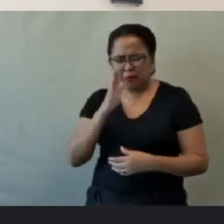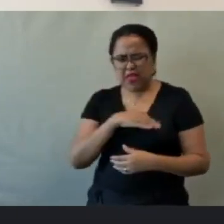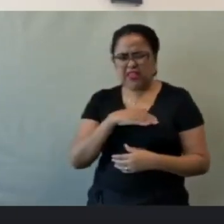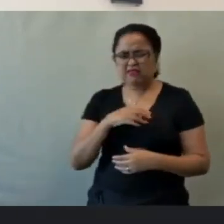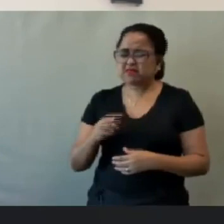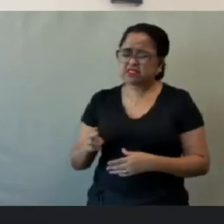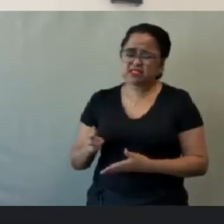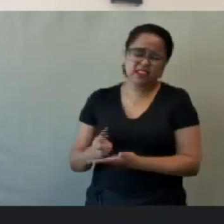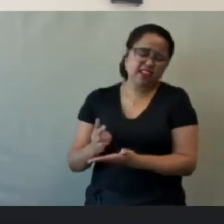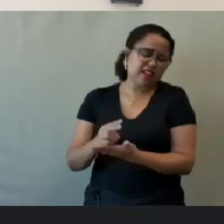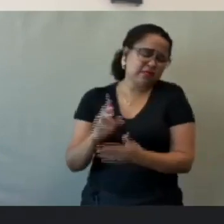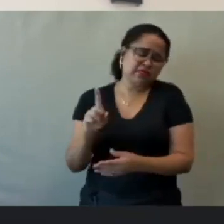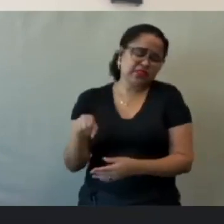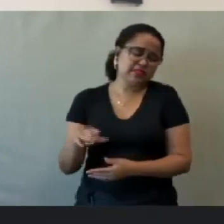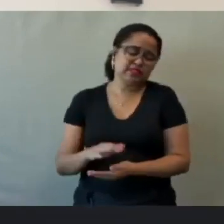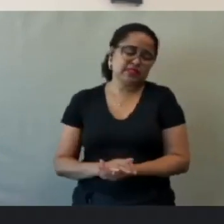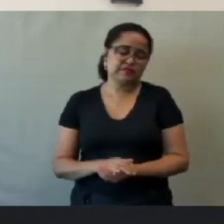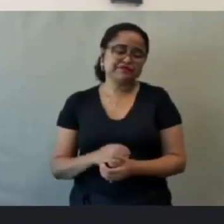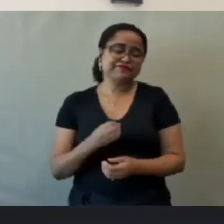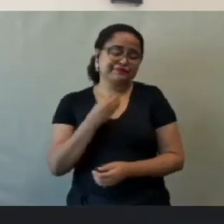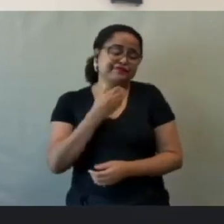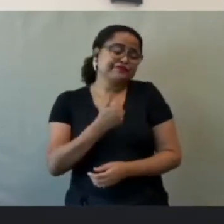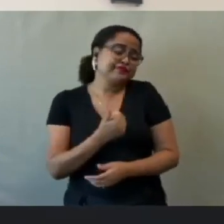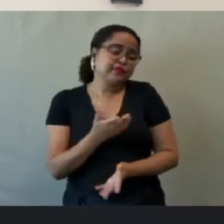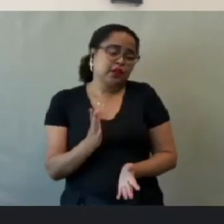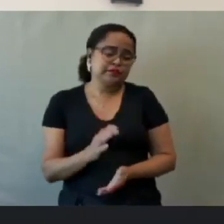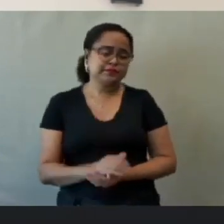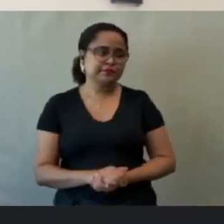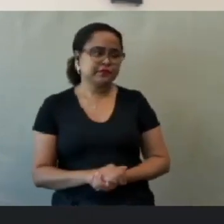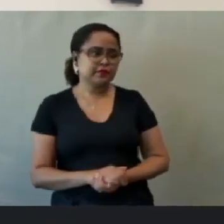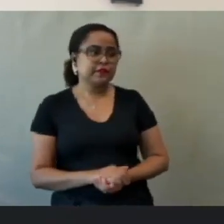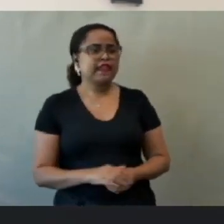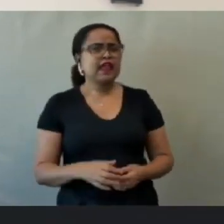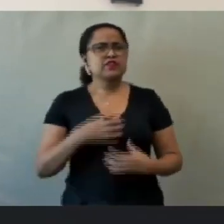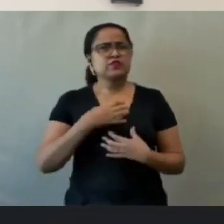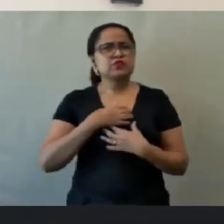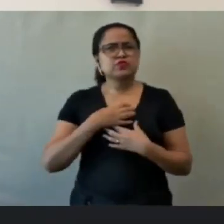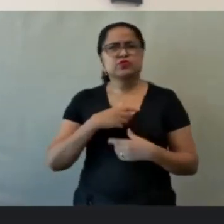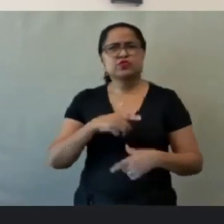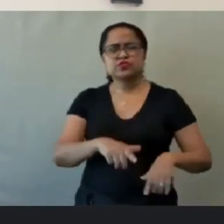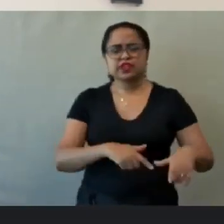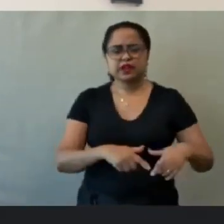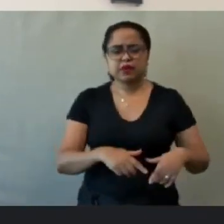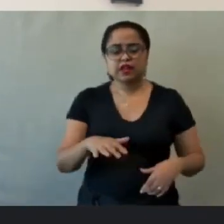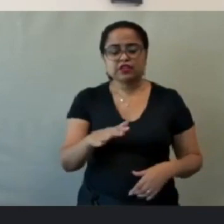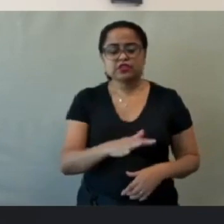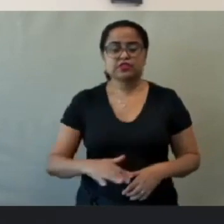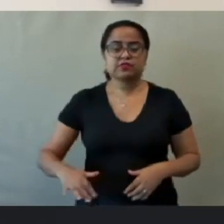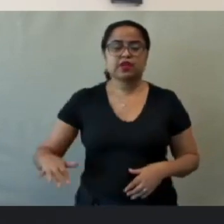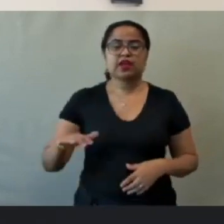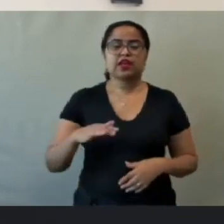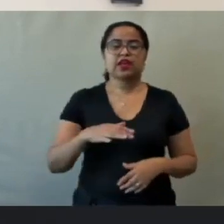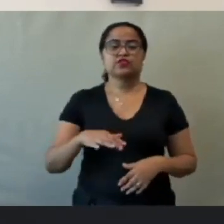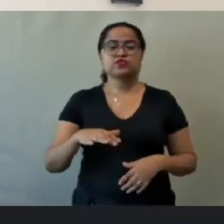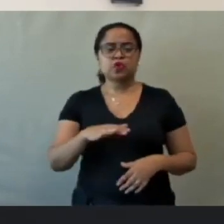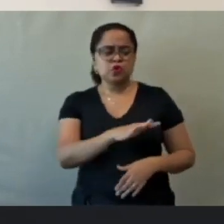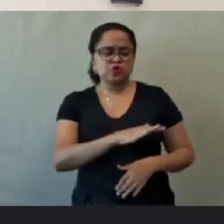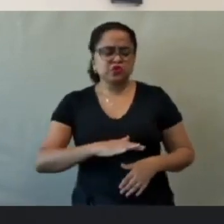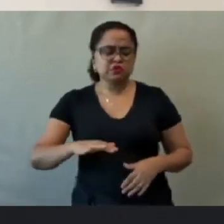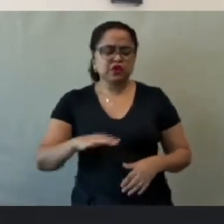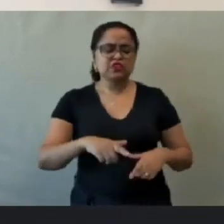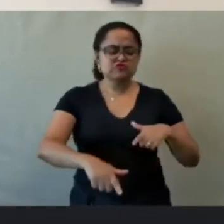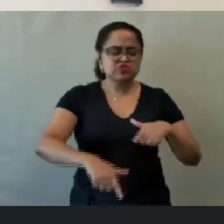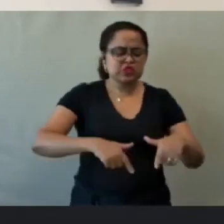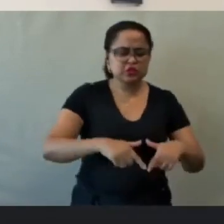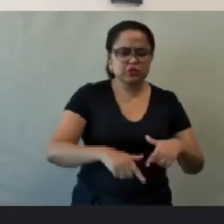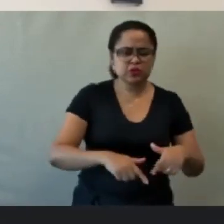está tudo bem. Não está tudo bem. Essas condições de trabalho, esse espaço físico que a gente atua, essa correria que a gente fica de uma